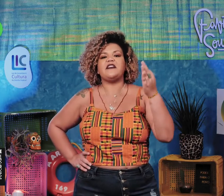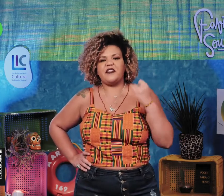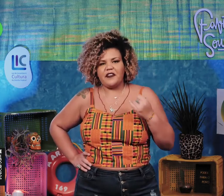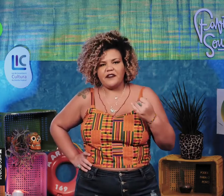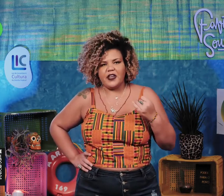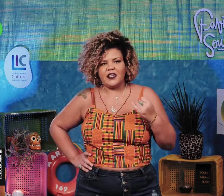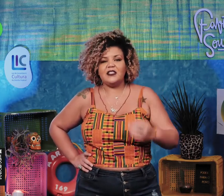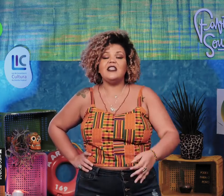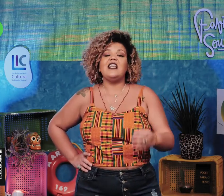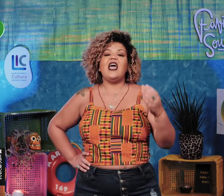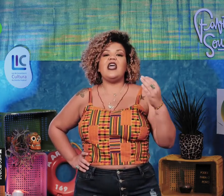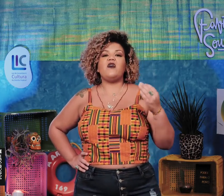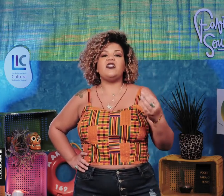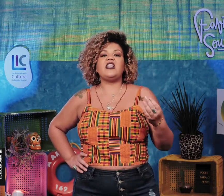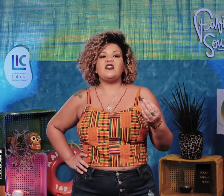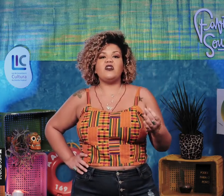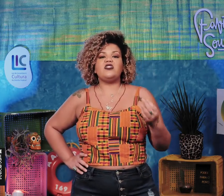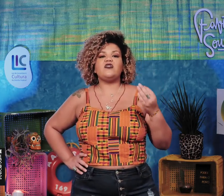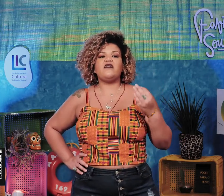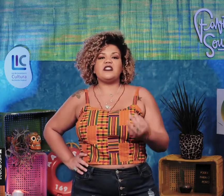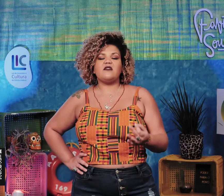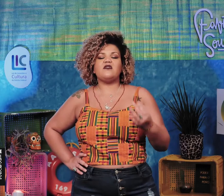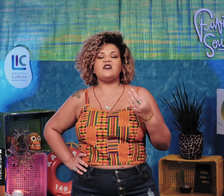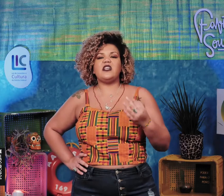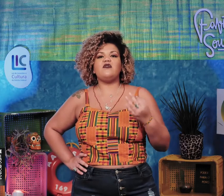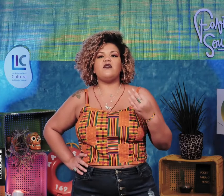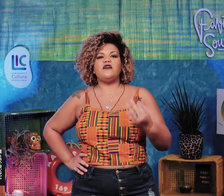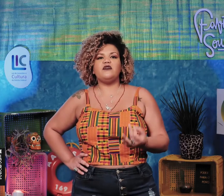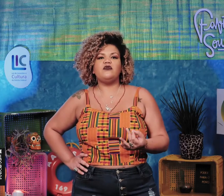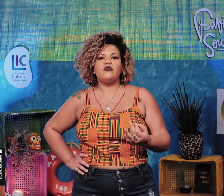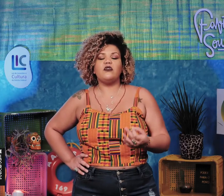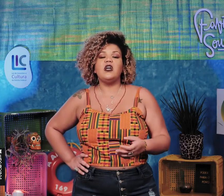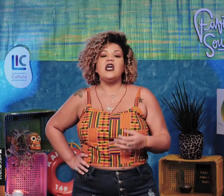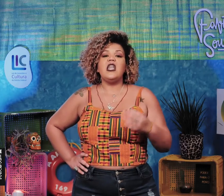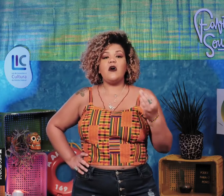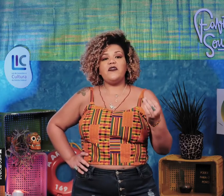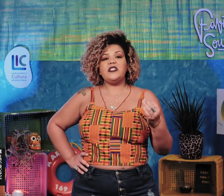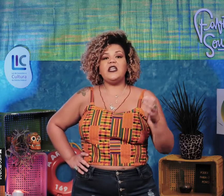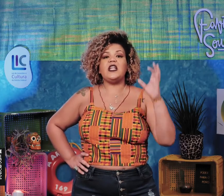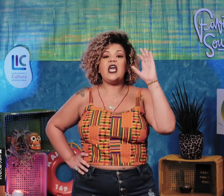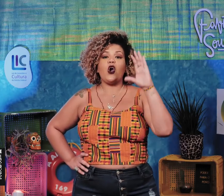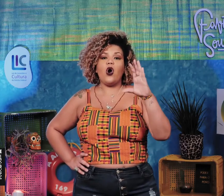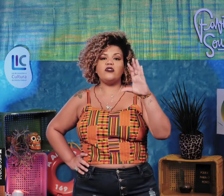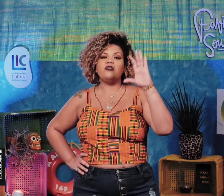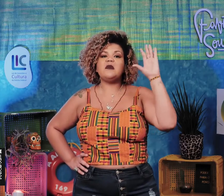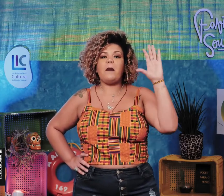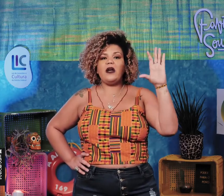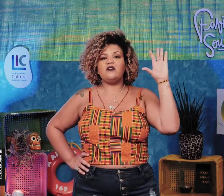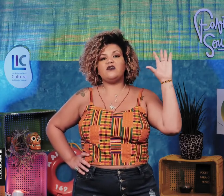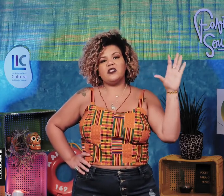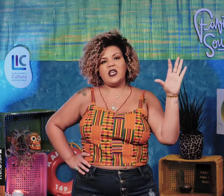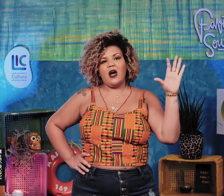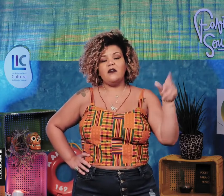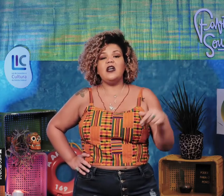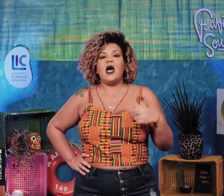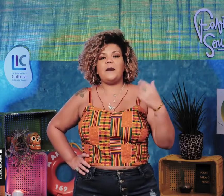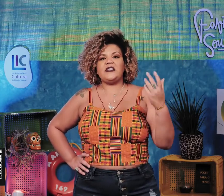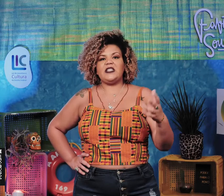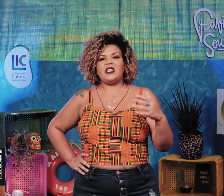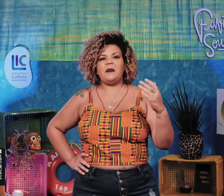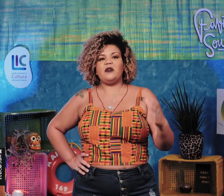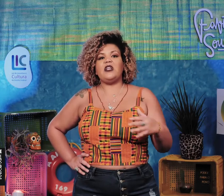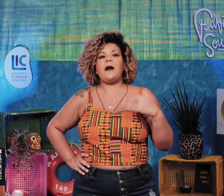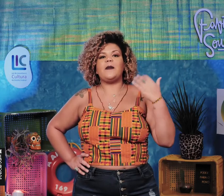que você conhece a Flávia Viana ela é coordenadora de inovação social do Oi Futuro na oficina negócios e Impacto